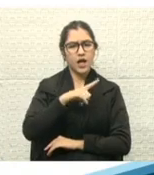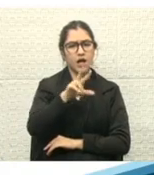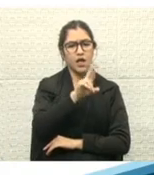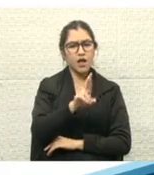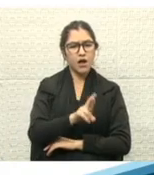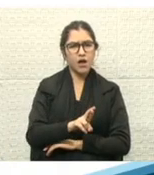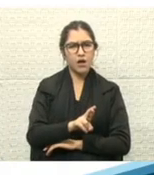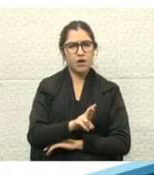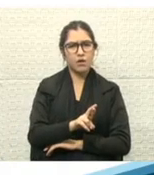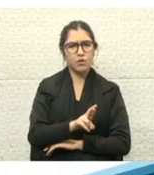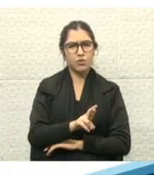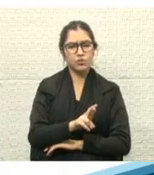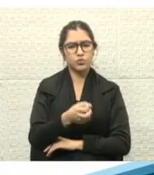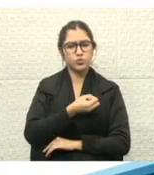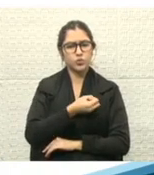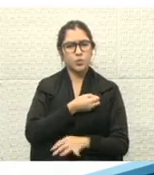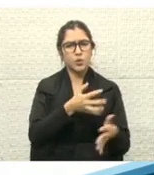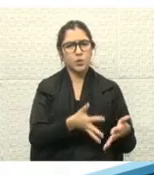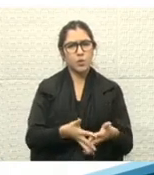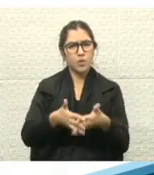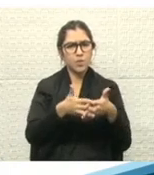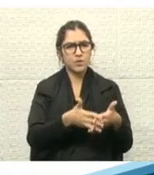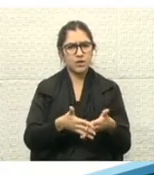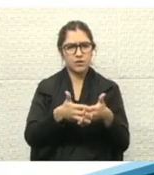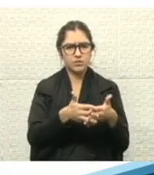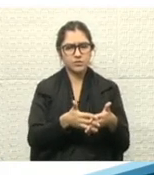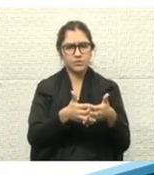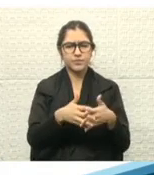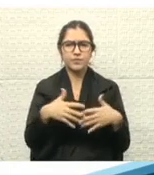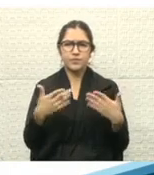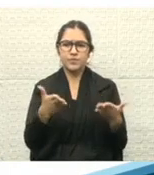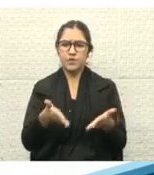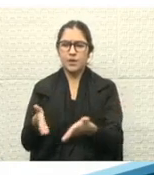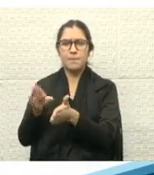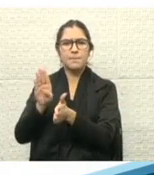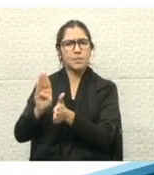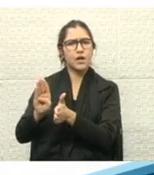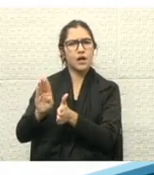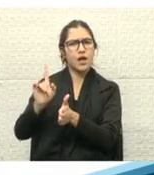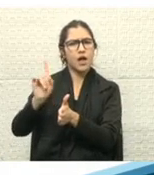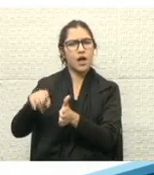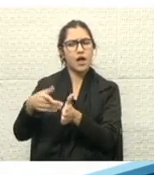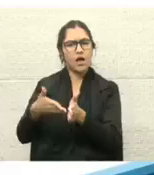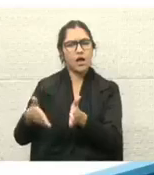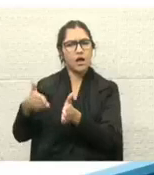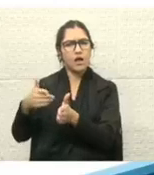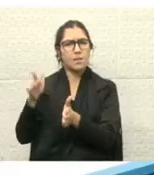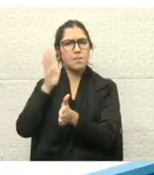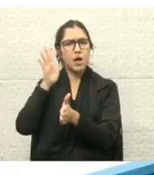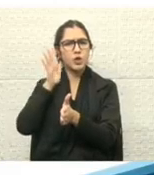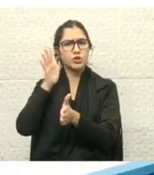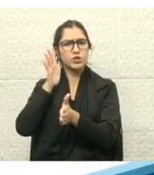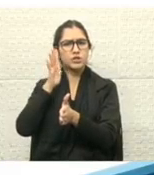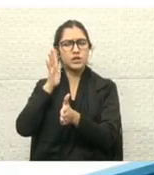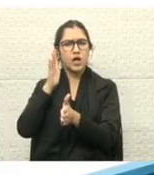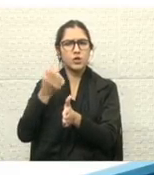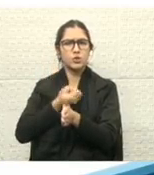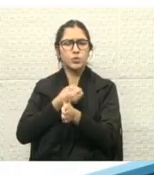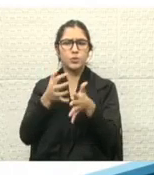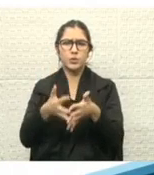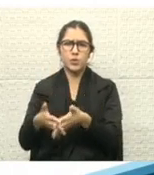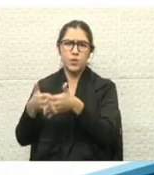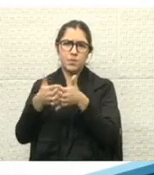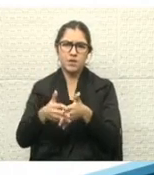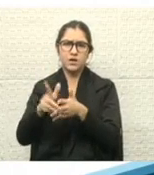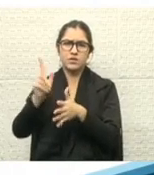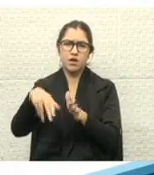real do número complexo, enquanto que o B é a parte imaginária do número complexo